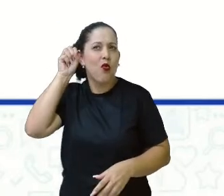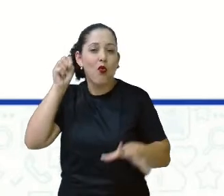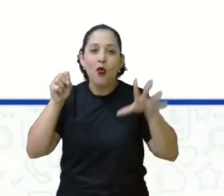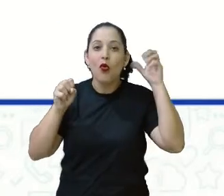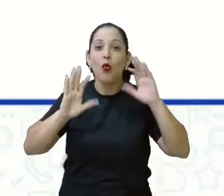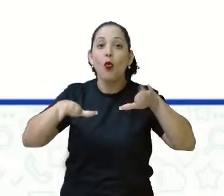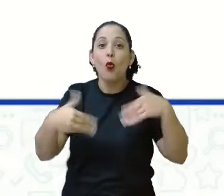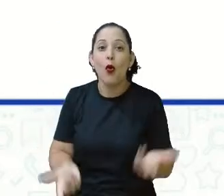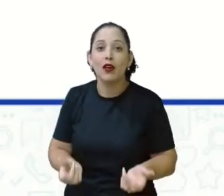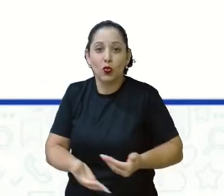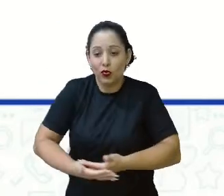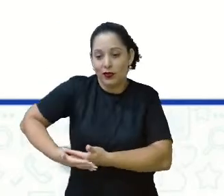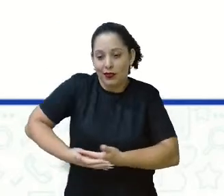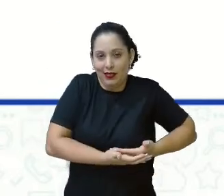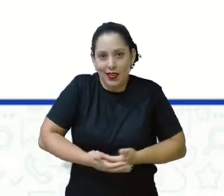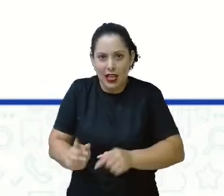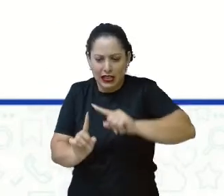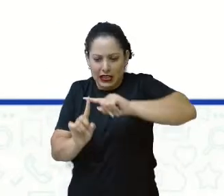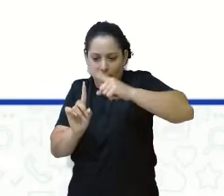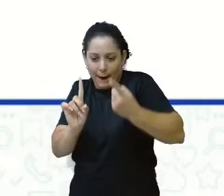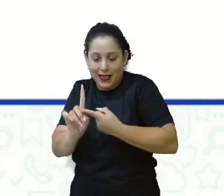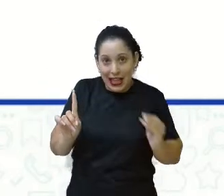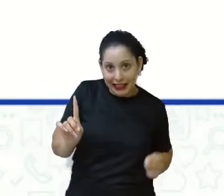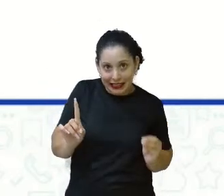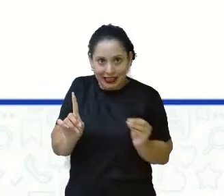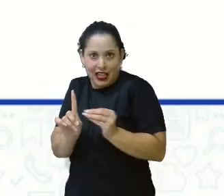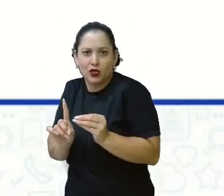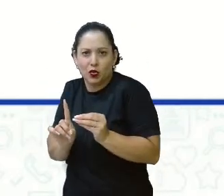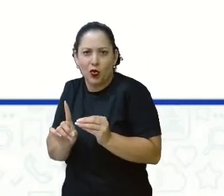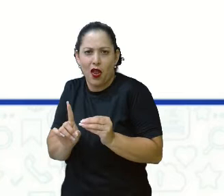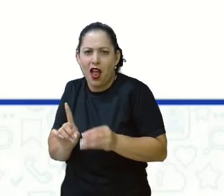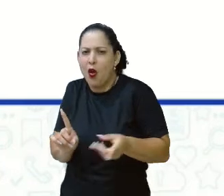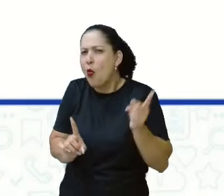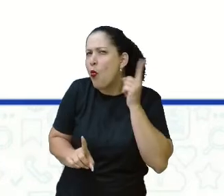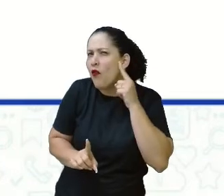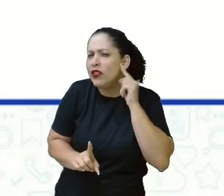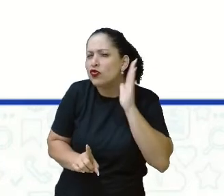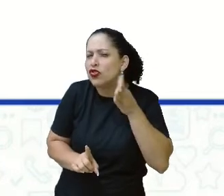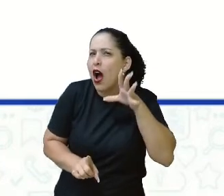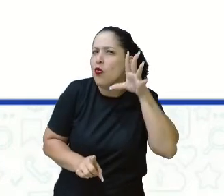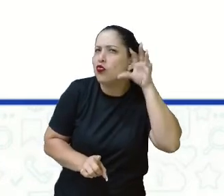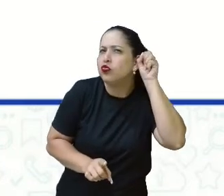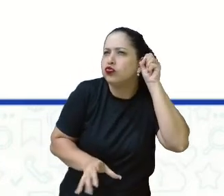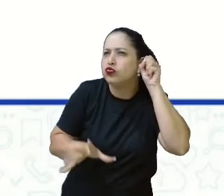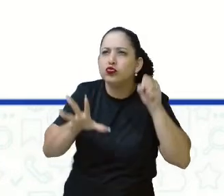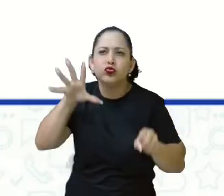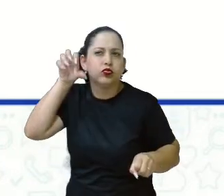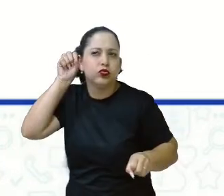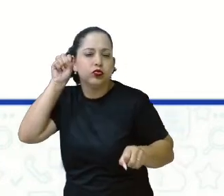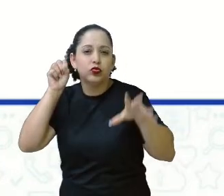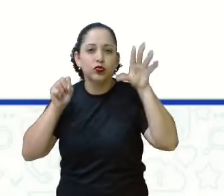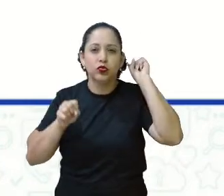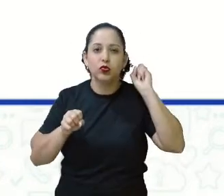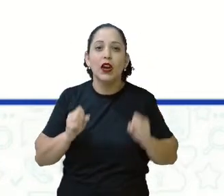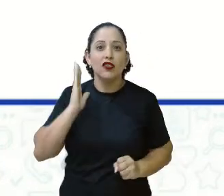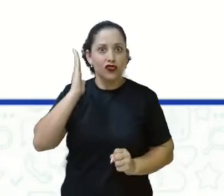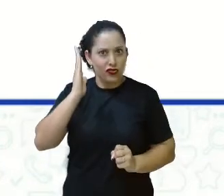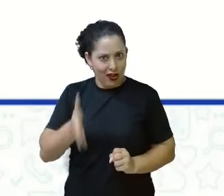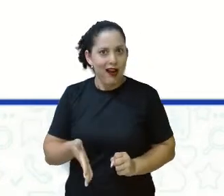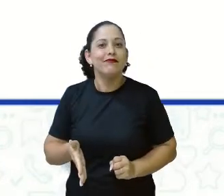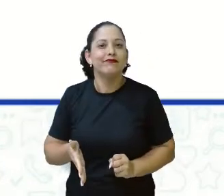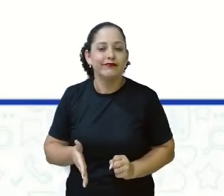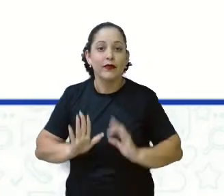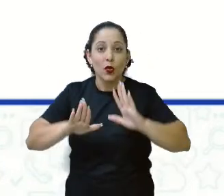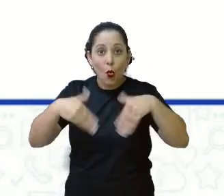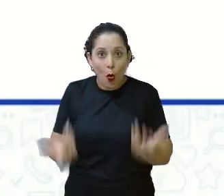da nossa mãe. Porque o nosso aparelho auditivo, ele já é bem quase que completo, né, Bel? Ainda mesmo, quando